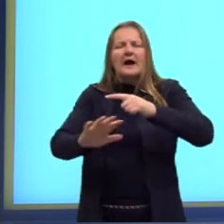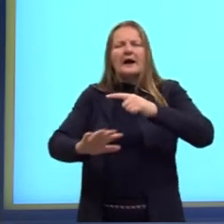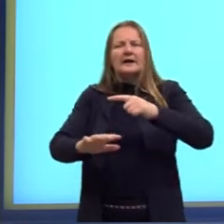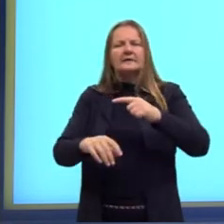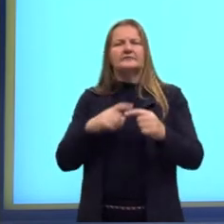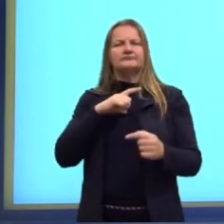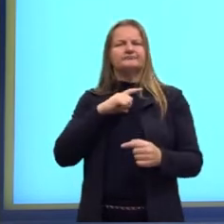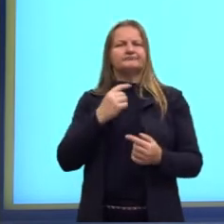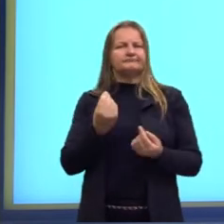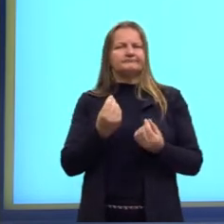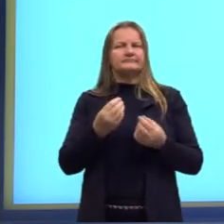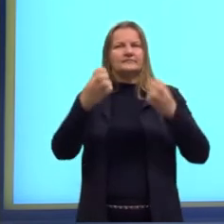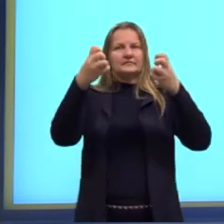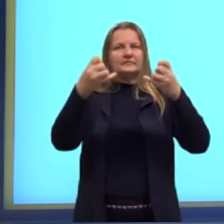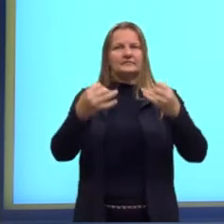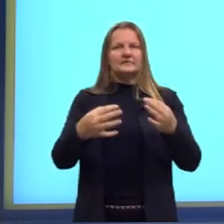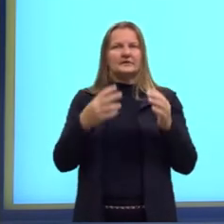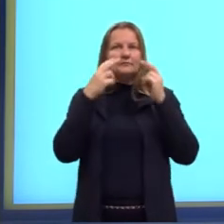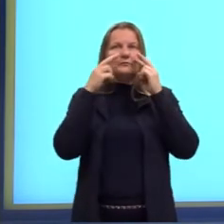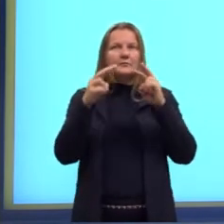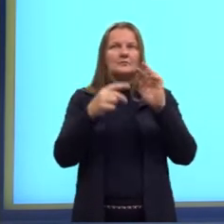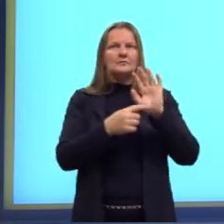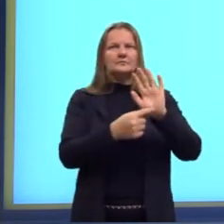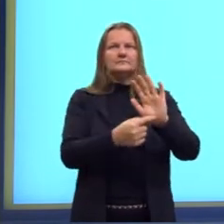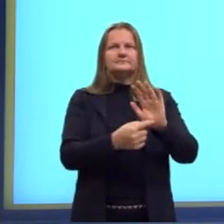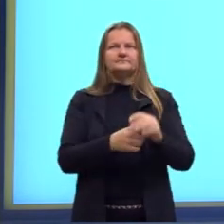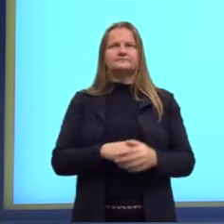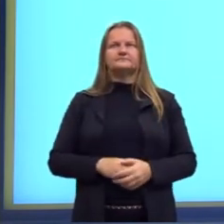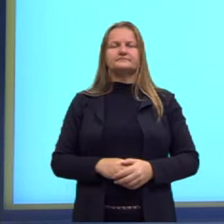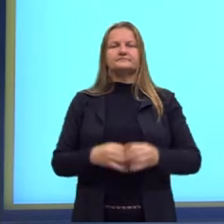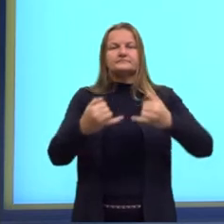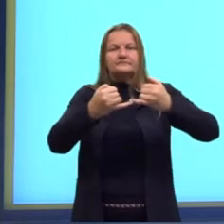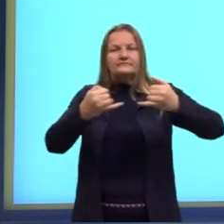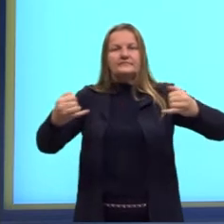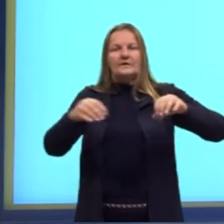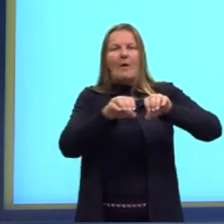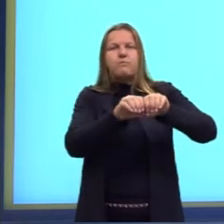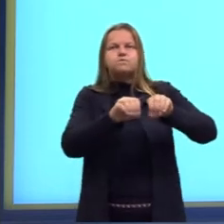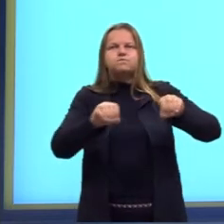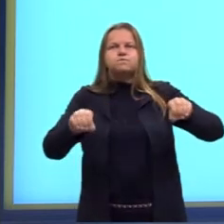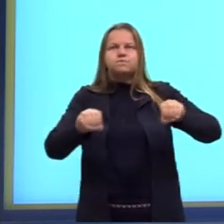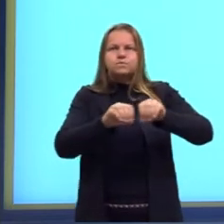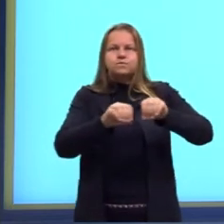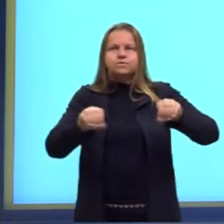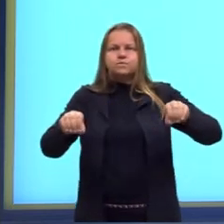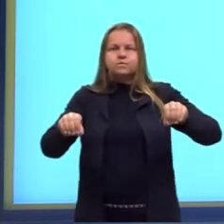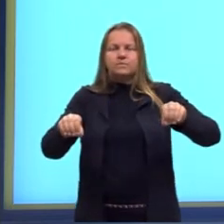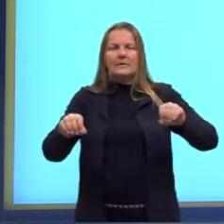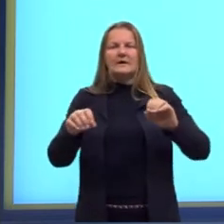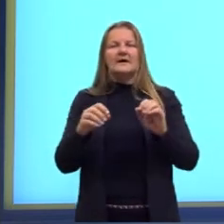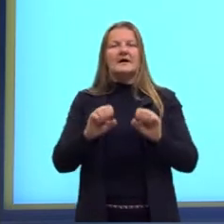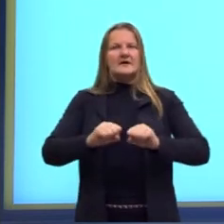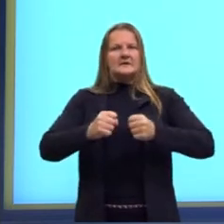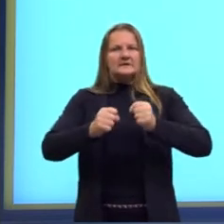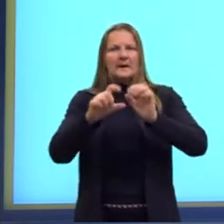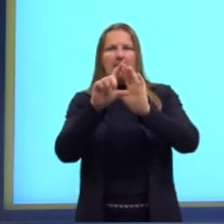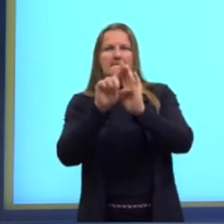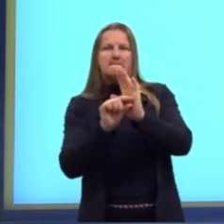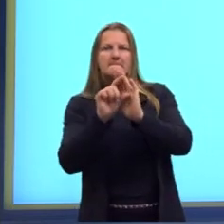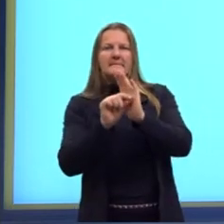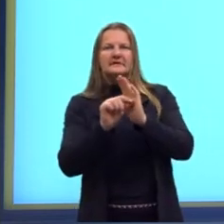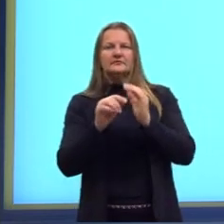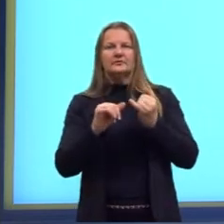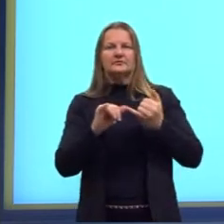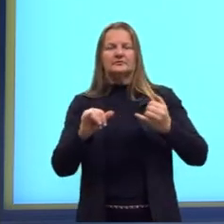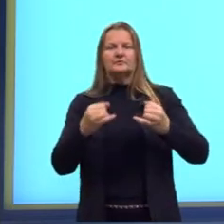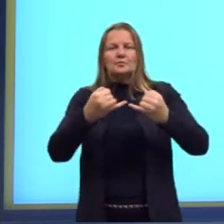da seção transversal pera aí a gente vai ver então fios grossos têm uma resistência menor do que